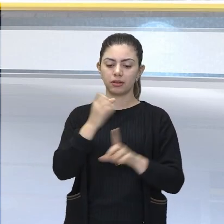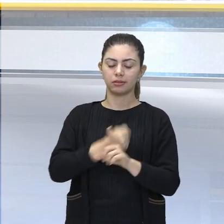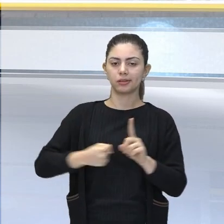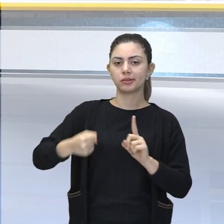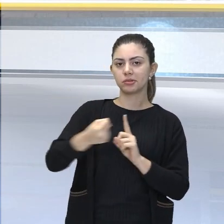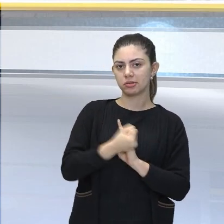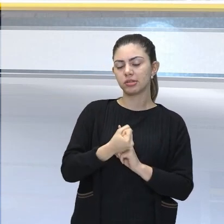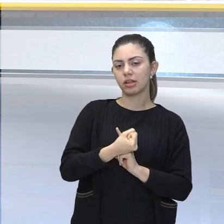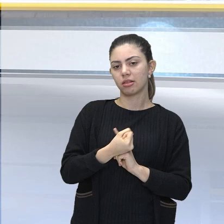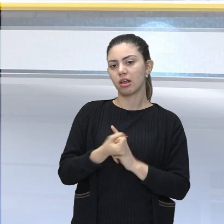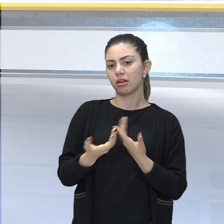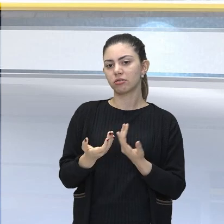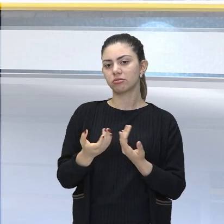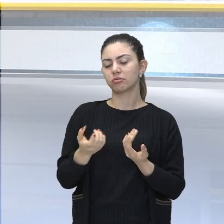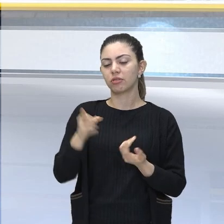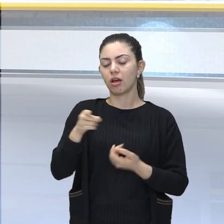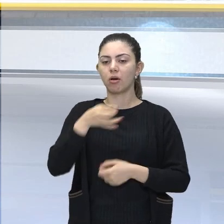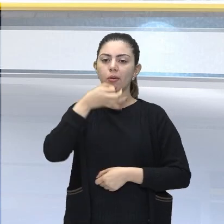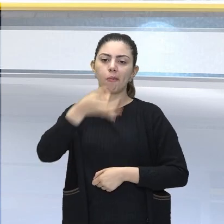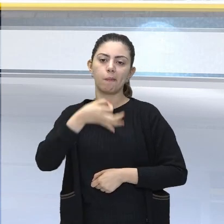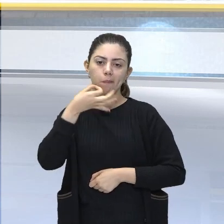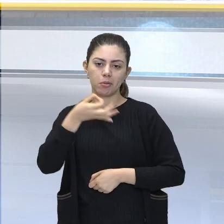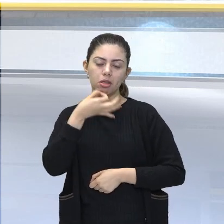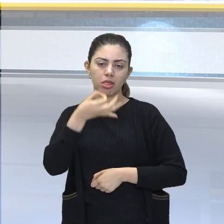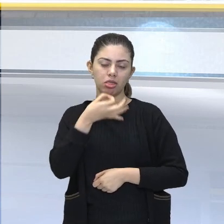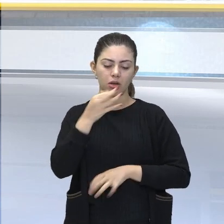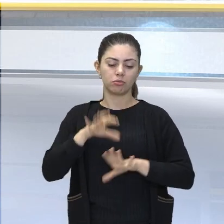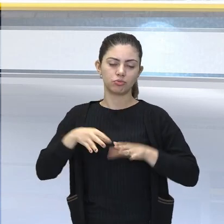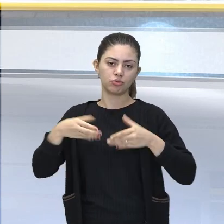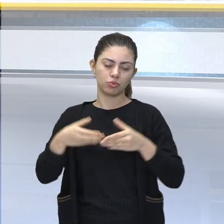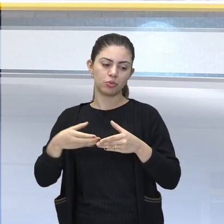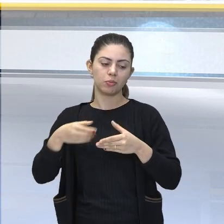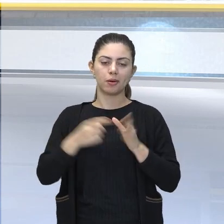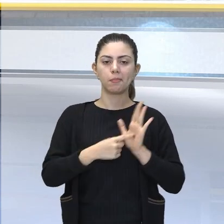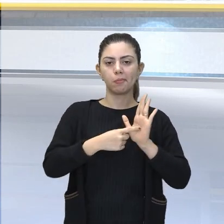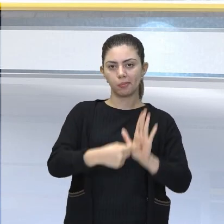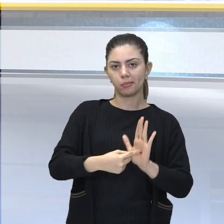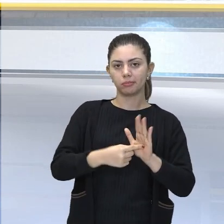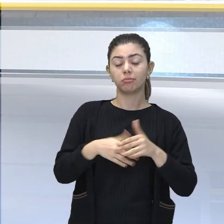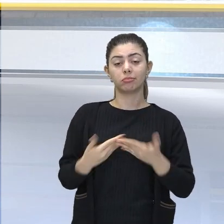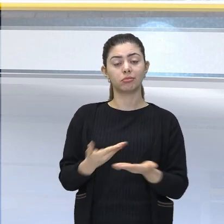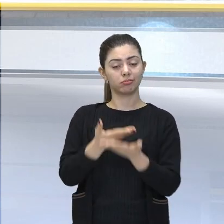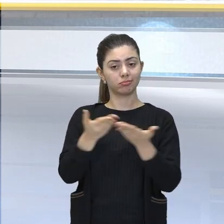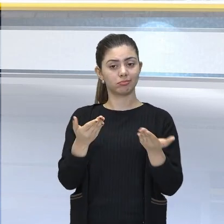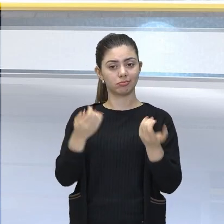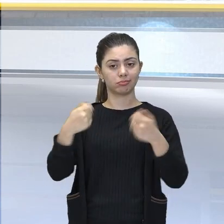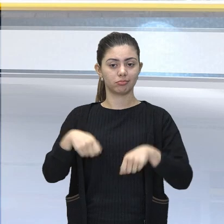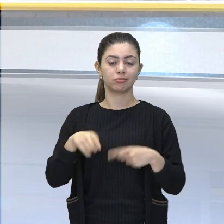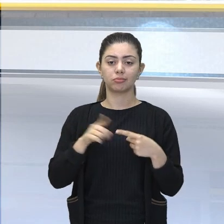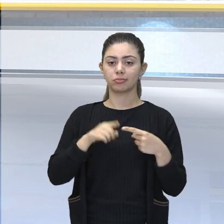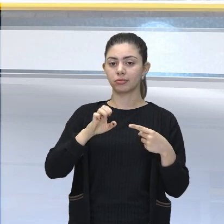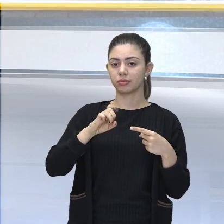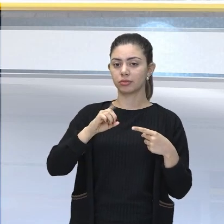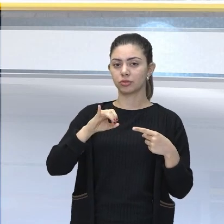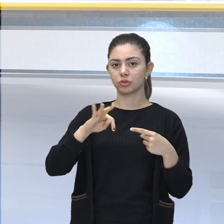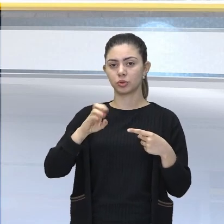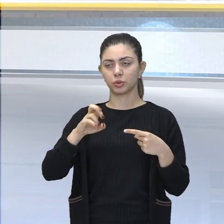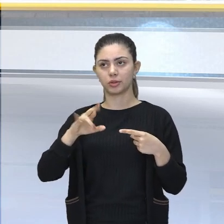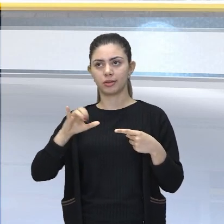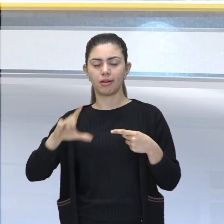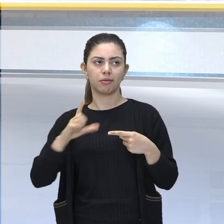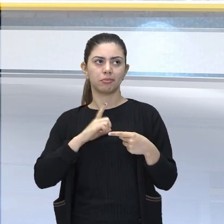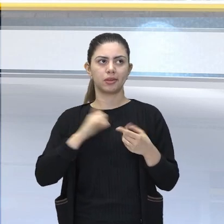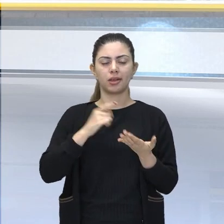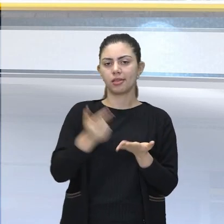momento, expressando a opinião de uma equipe. Em geral, você encontra o editorial nas revistas,